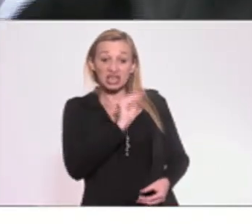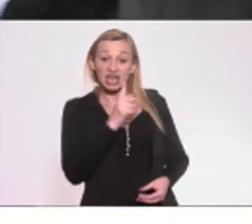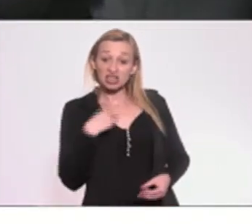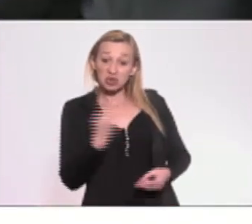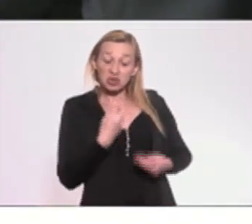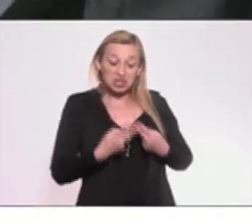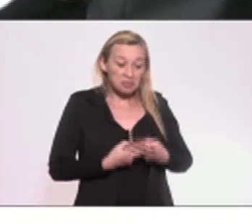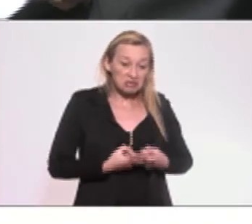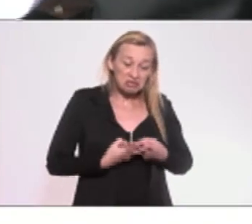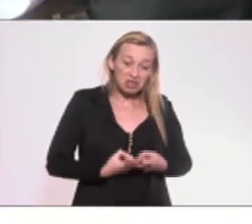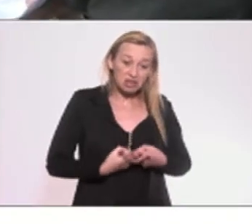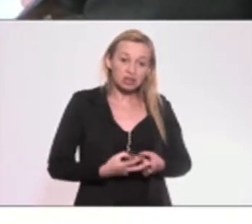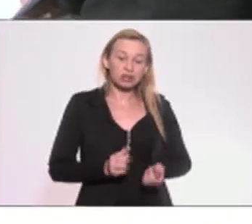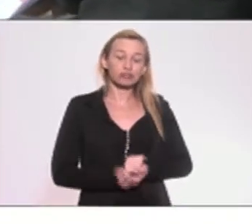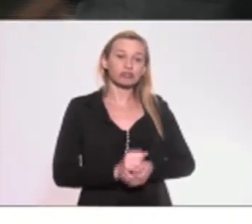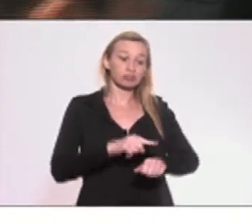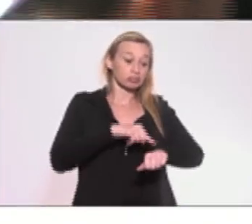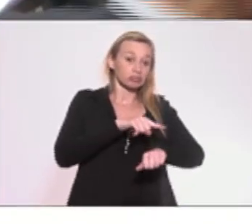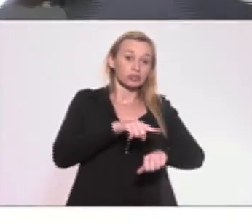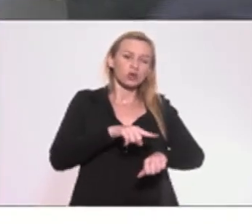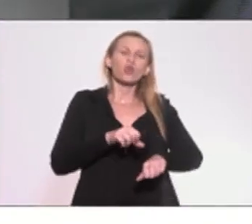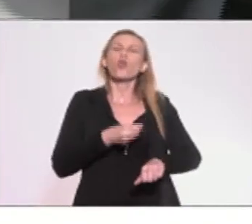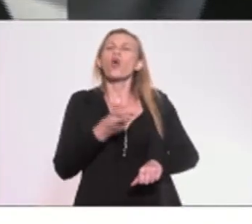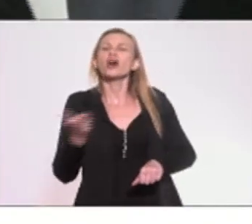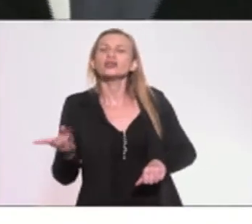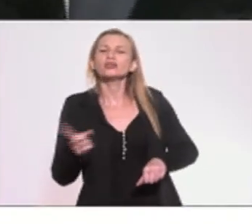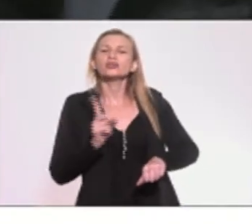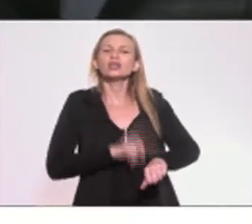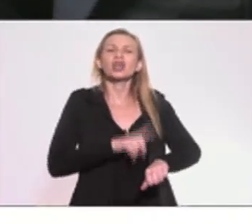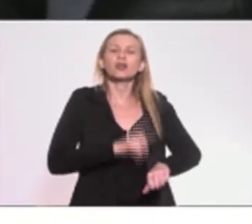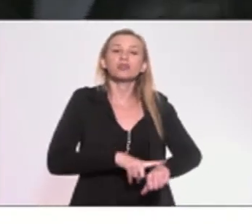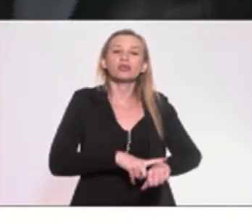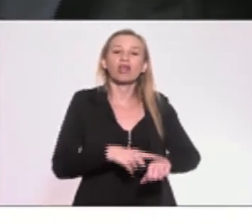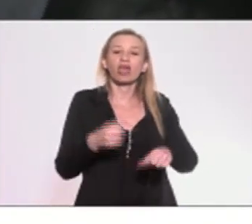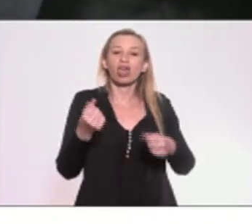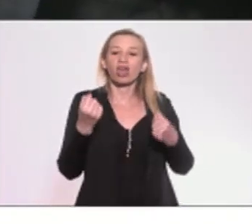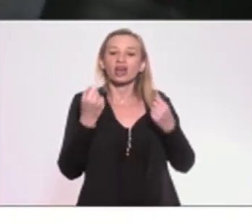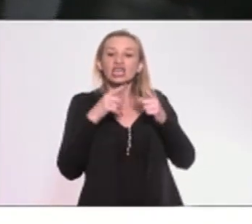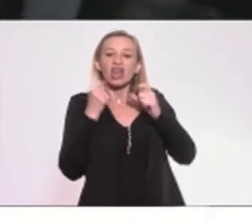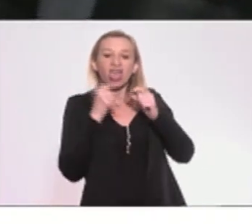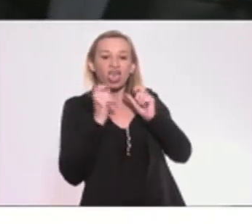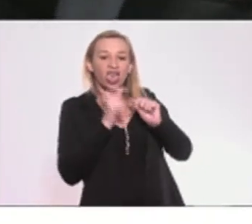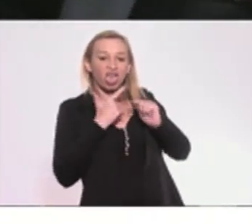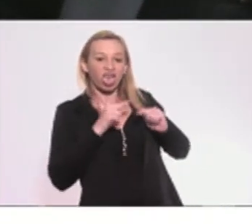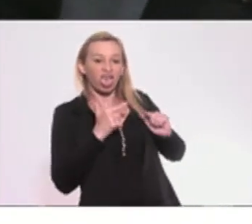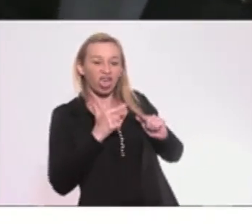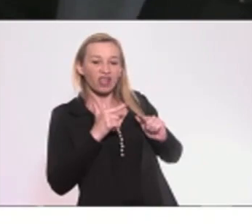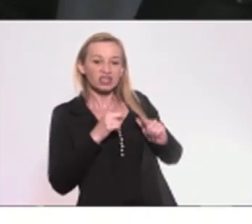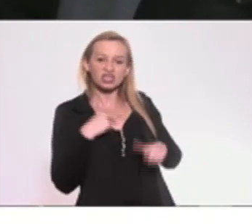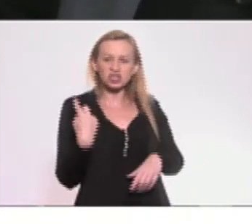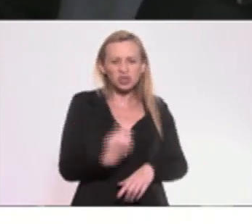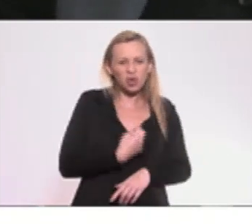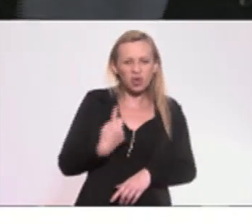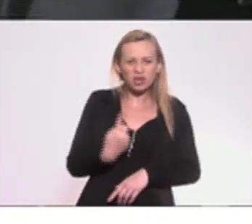Por quanto tempo ainda há de zombar de nós essa tua loucura?